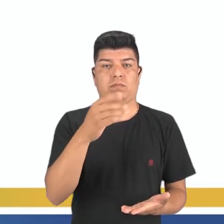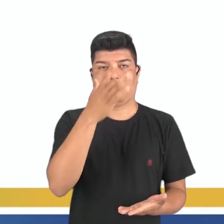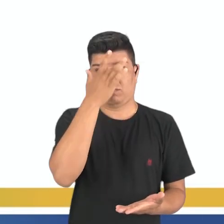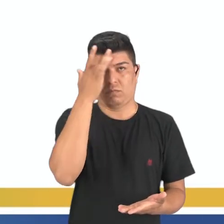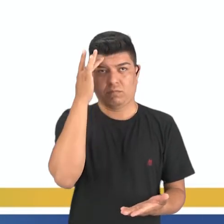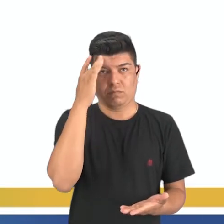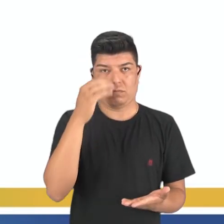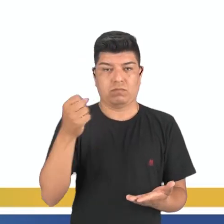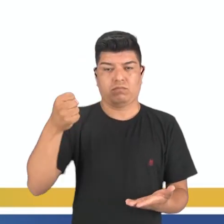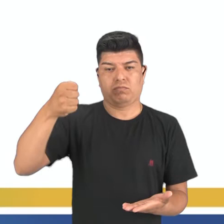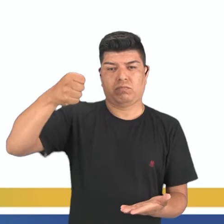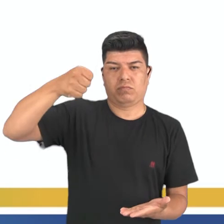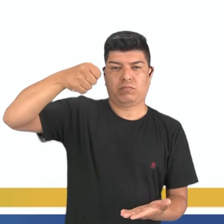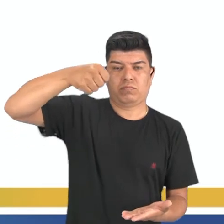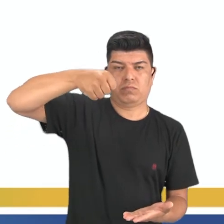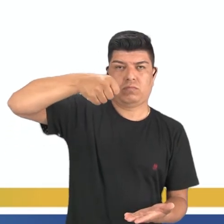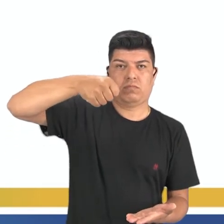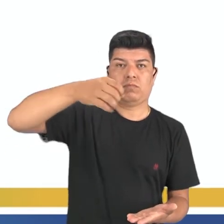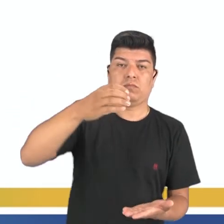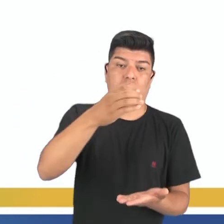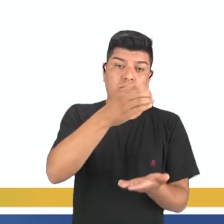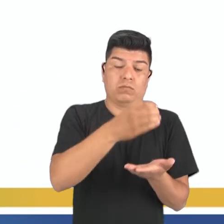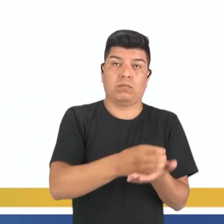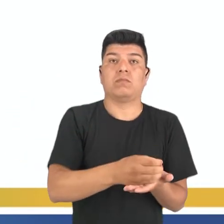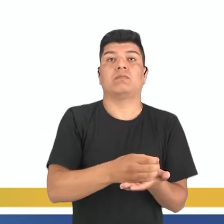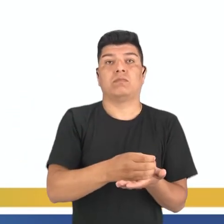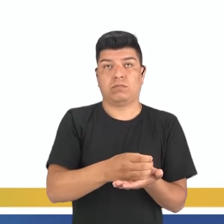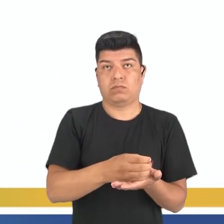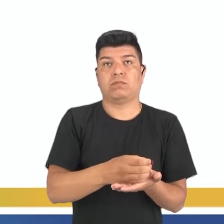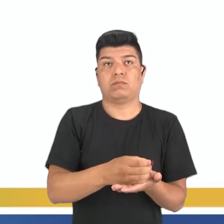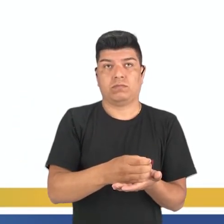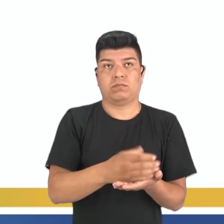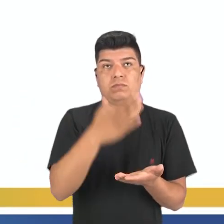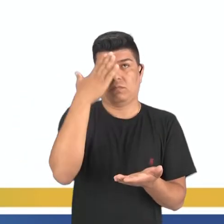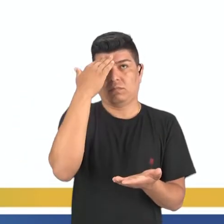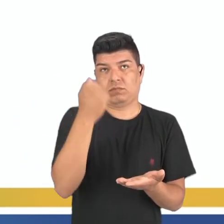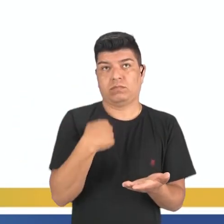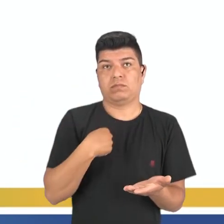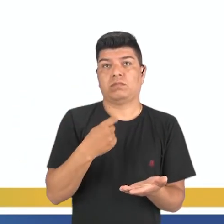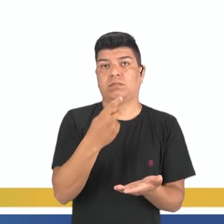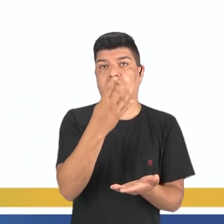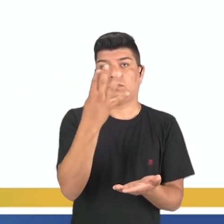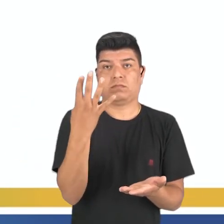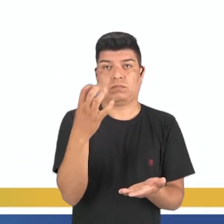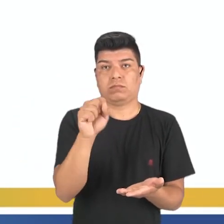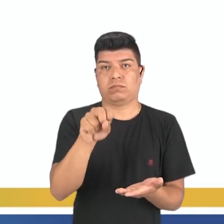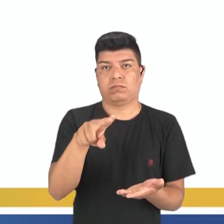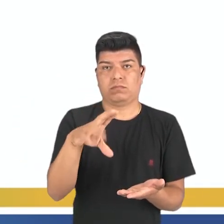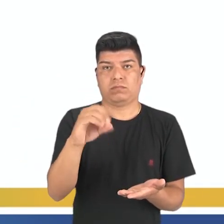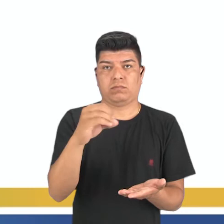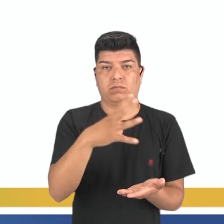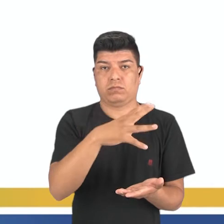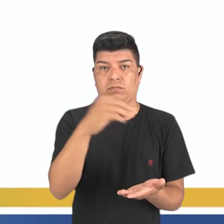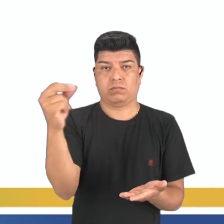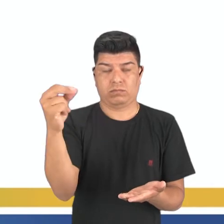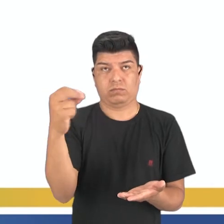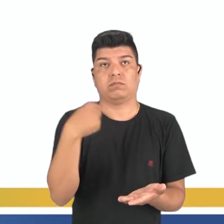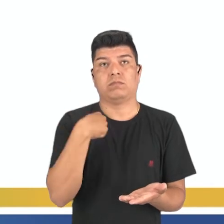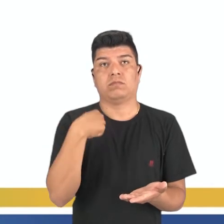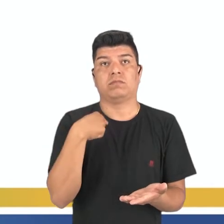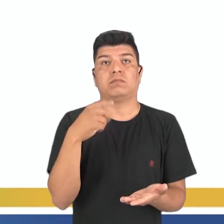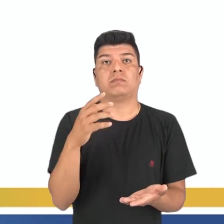pessoa enche um copo com o suco da jarra. Sabe-se que a quantidade de suco retirada com esse copo